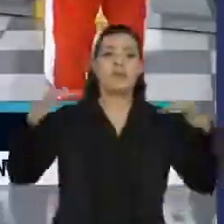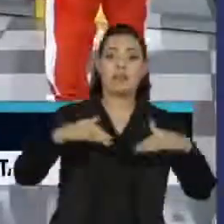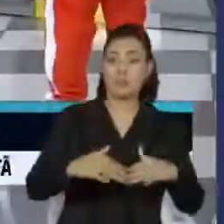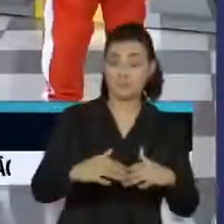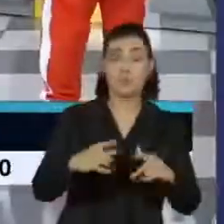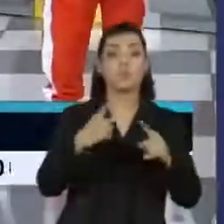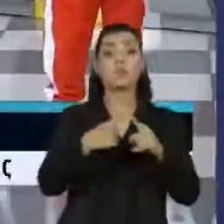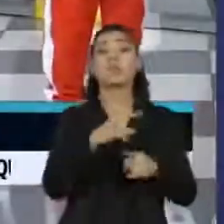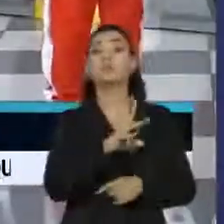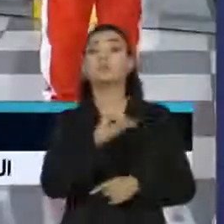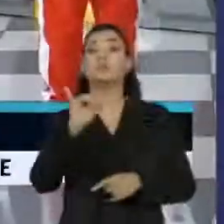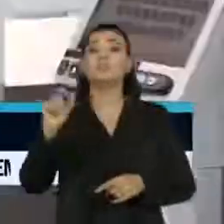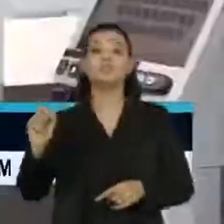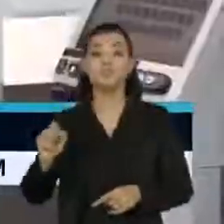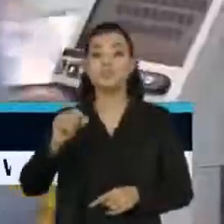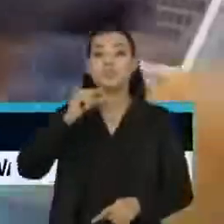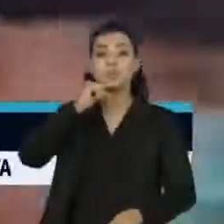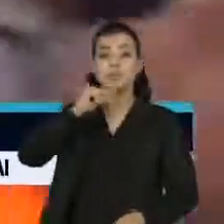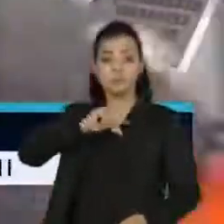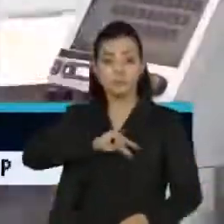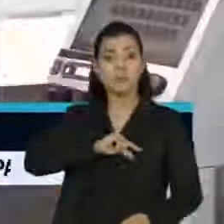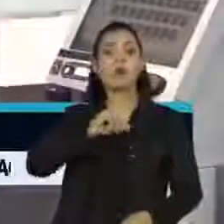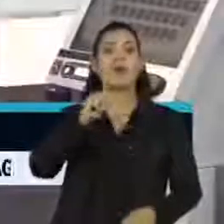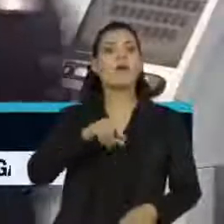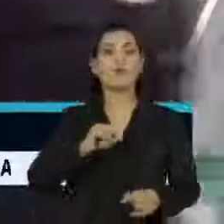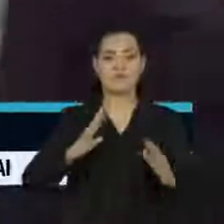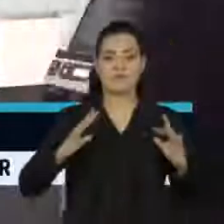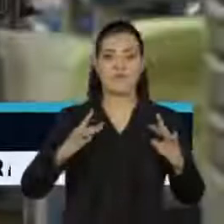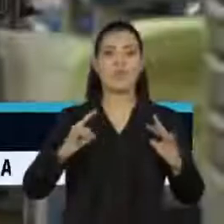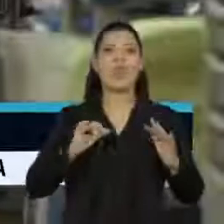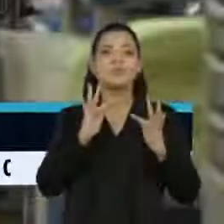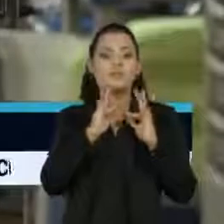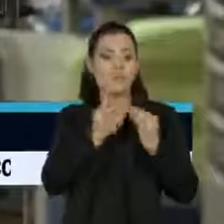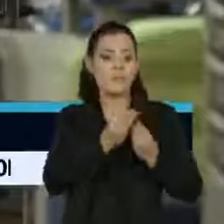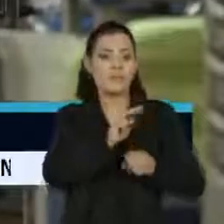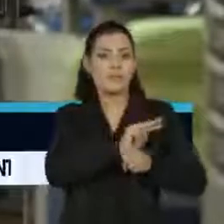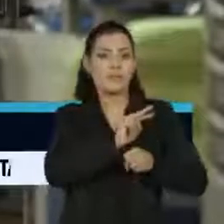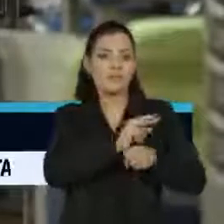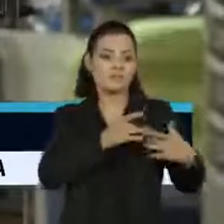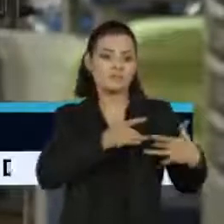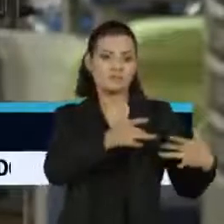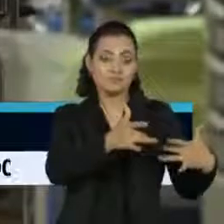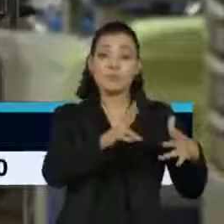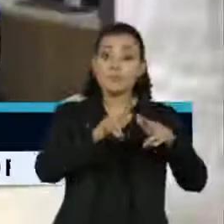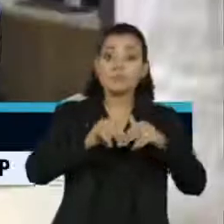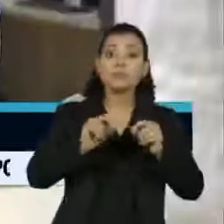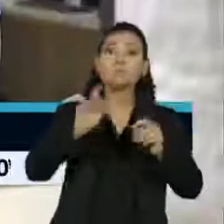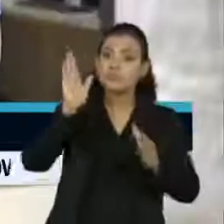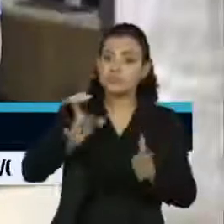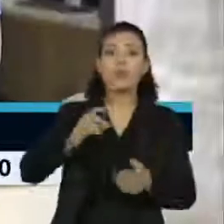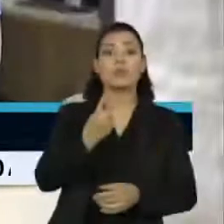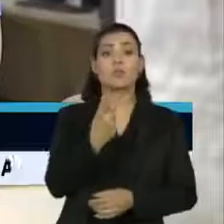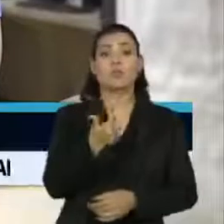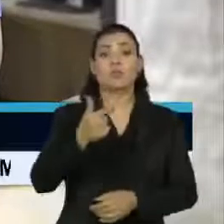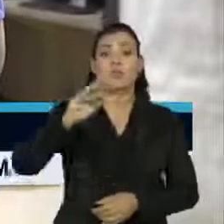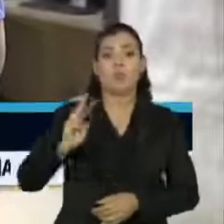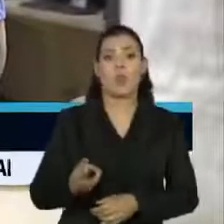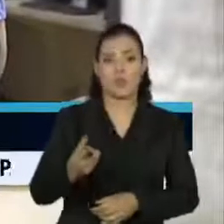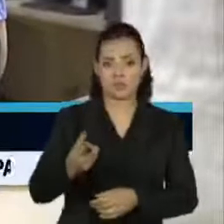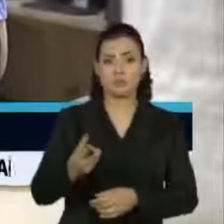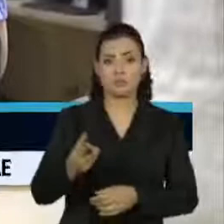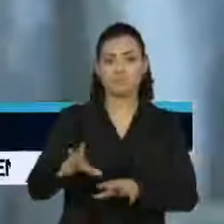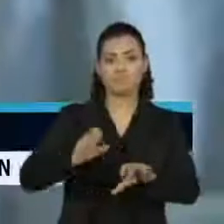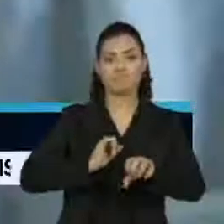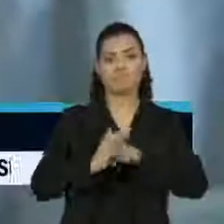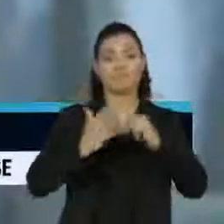o Dia de Ação de Graças é um dos principais feriados do país os Estados Unidos já registraram mais de 12 milhões